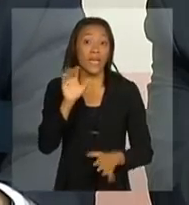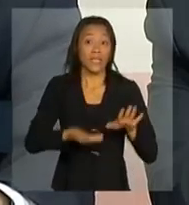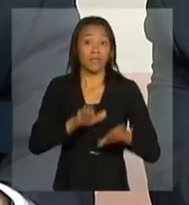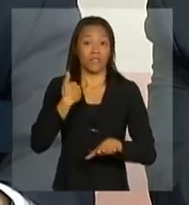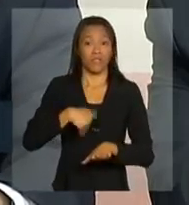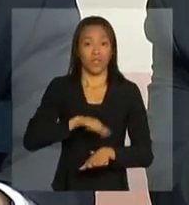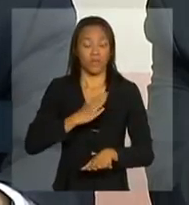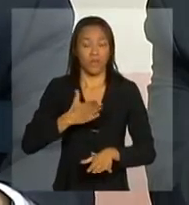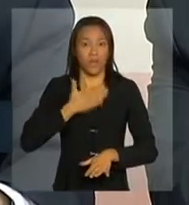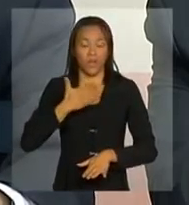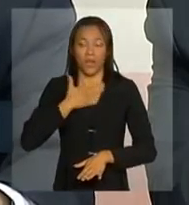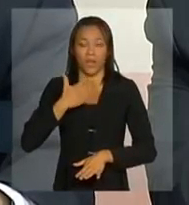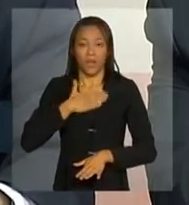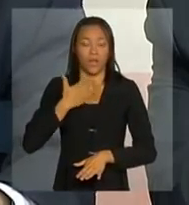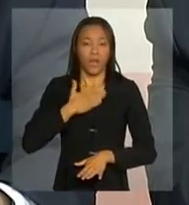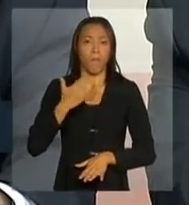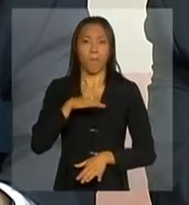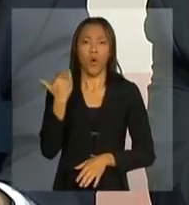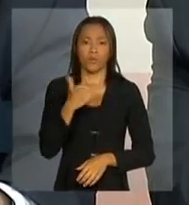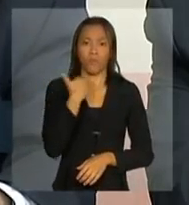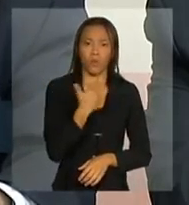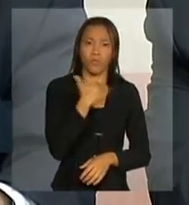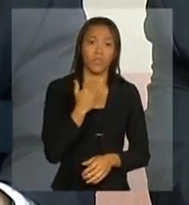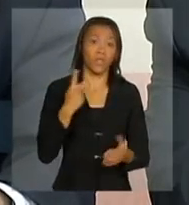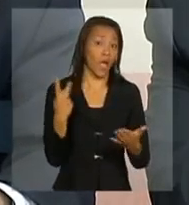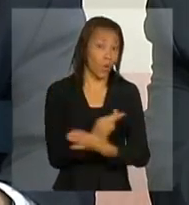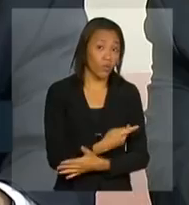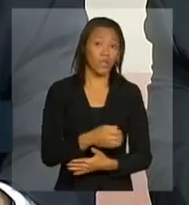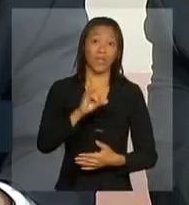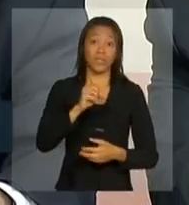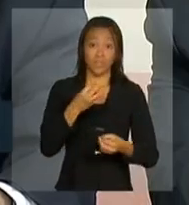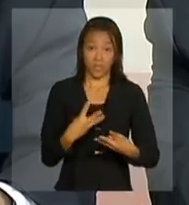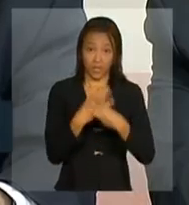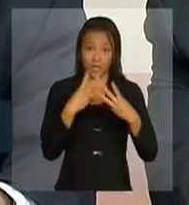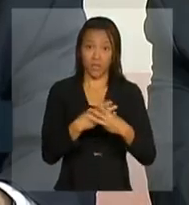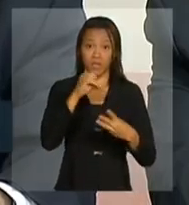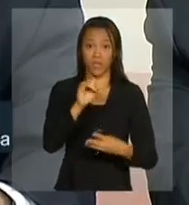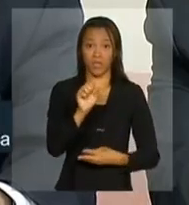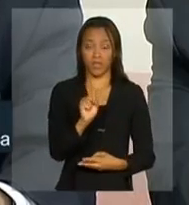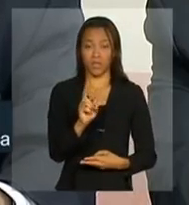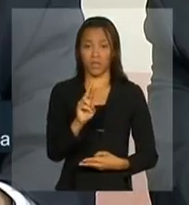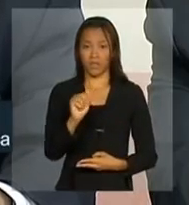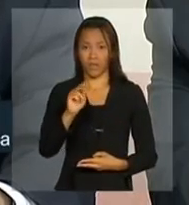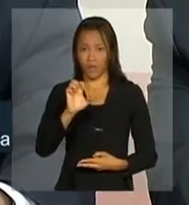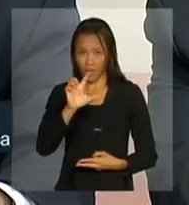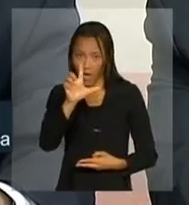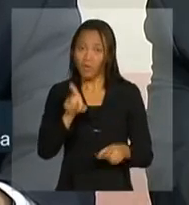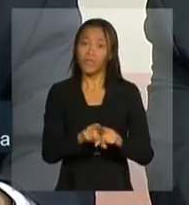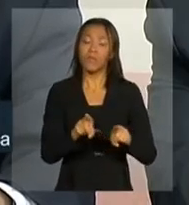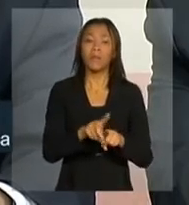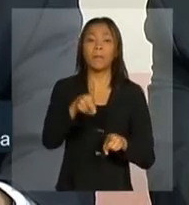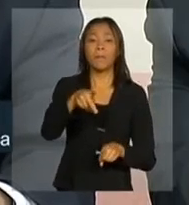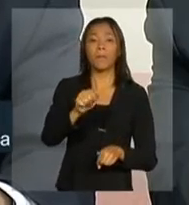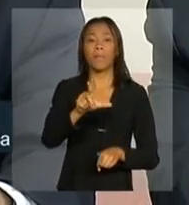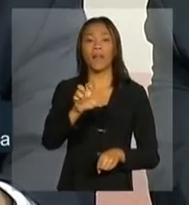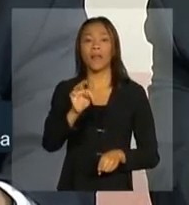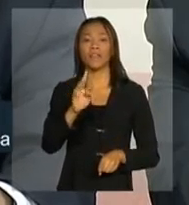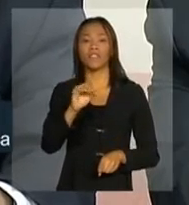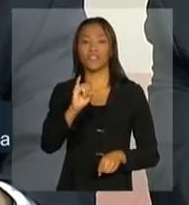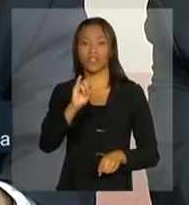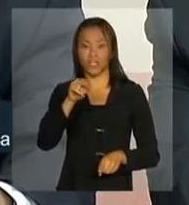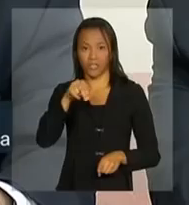assustado com as mortes que ocorrem no conflito Israel Palestina ou na Síria. E no entanto, numa mesma noite, às vezes